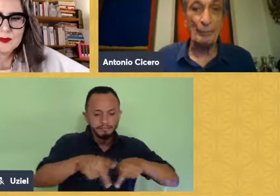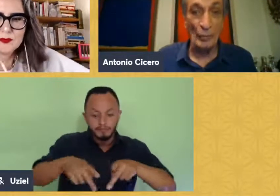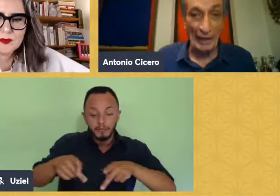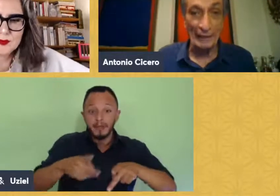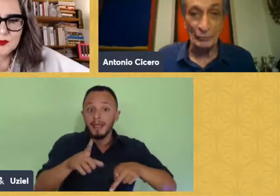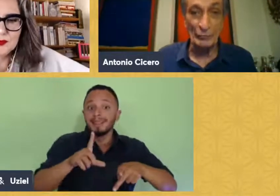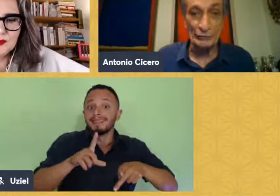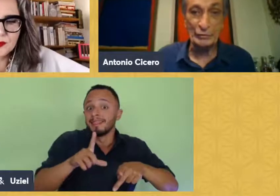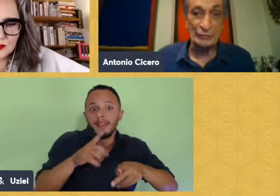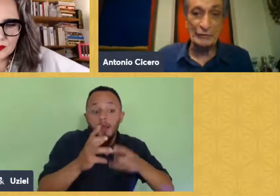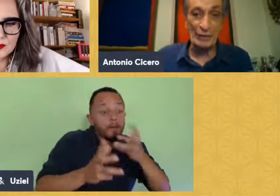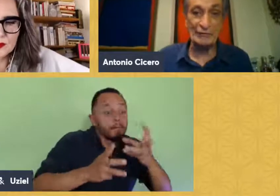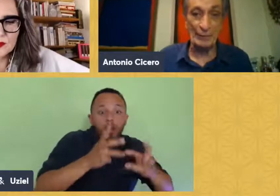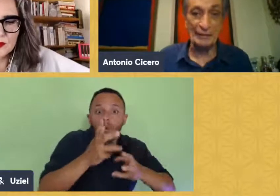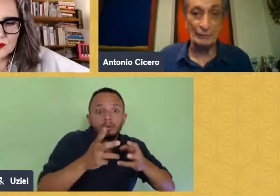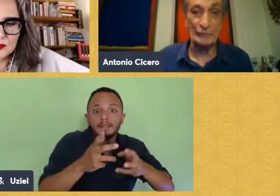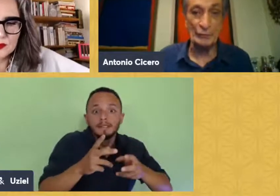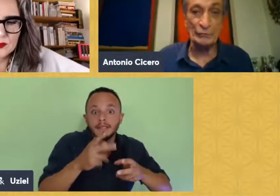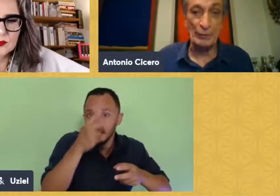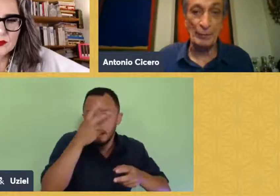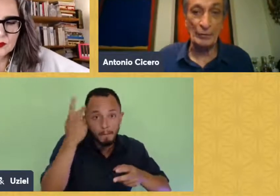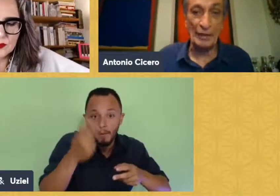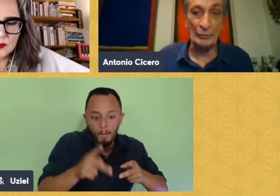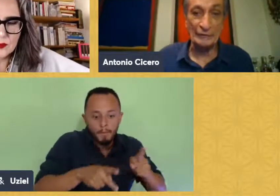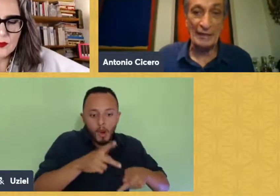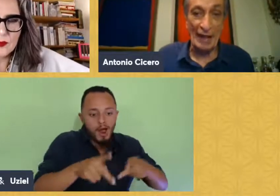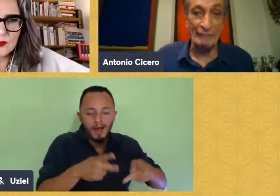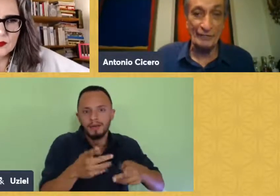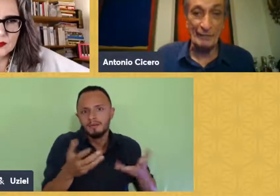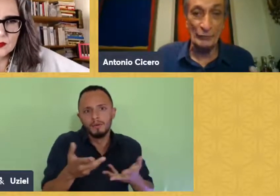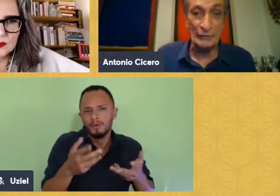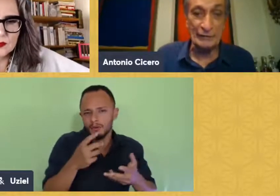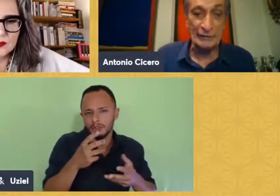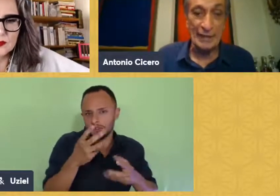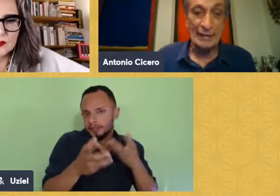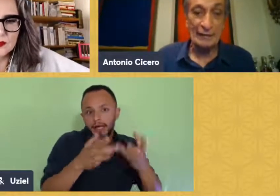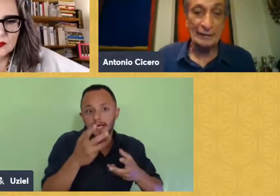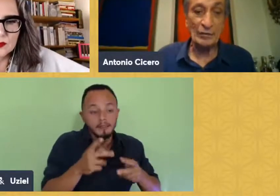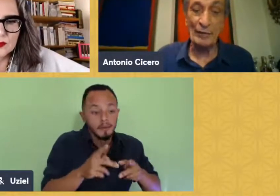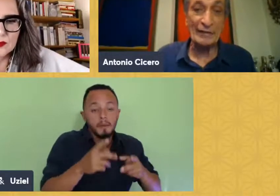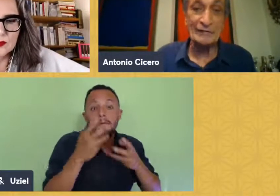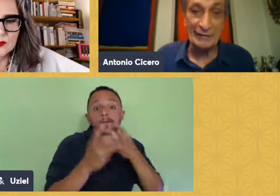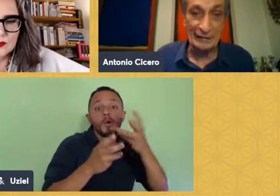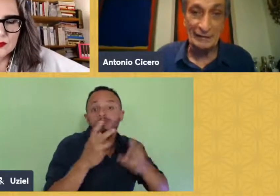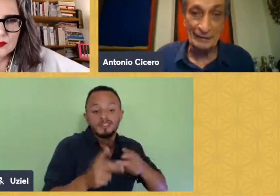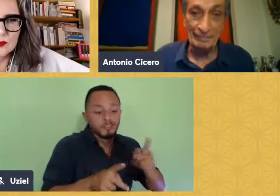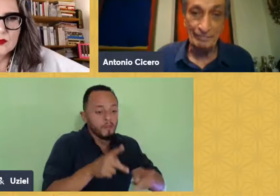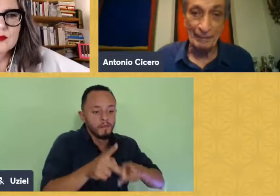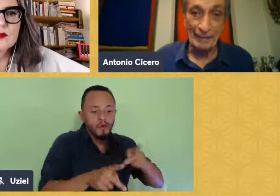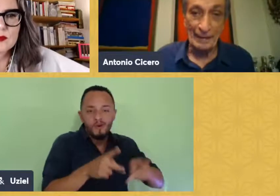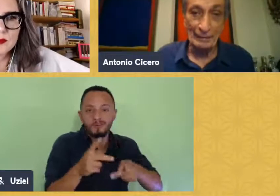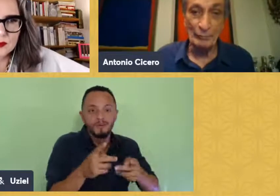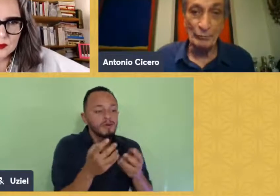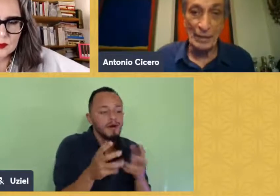música popular, o que nós chamaríamos de música popular hoje. Havia música que não era escrita,